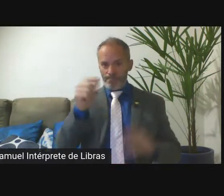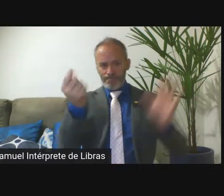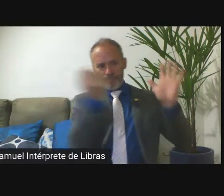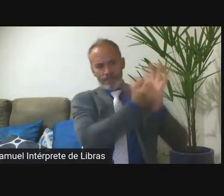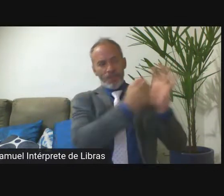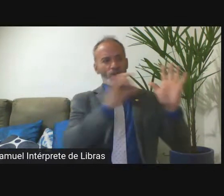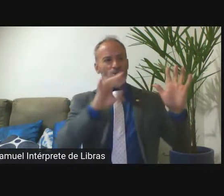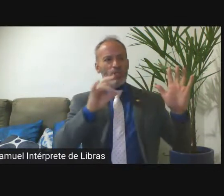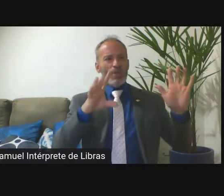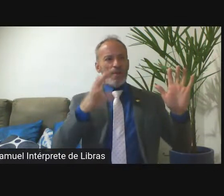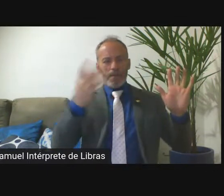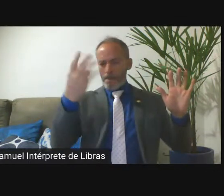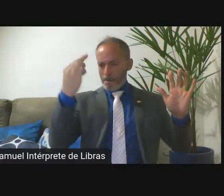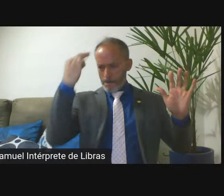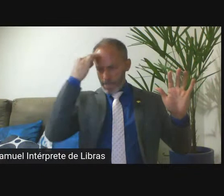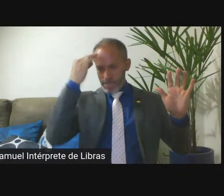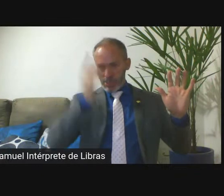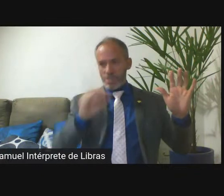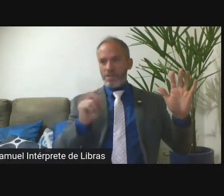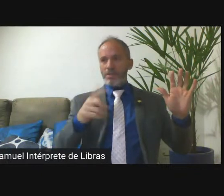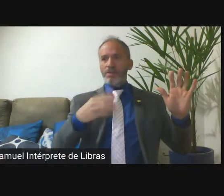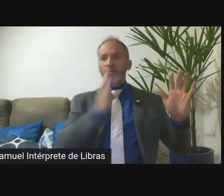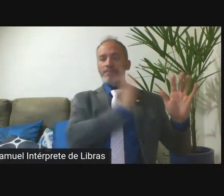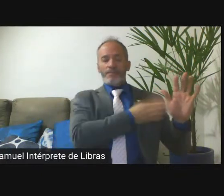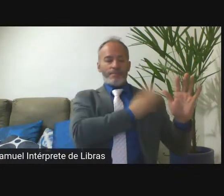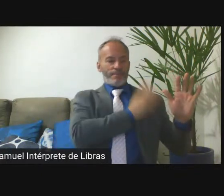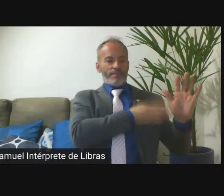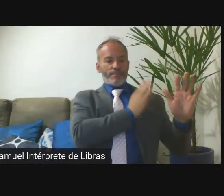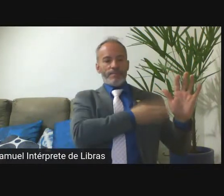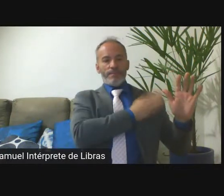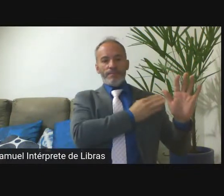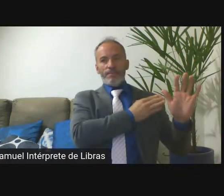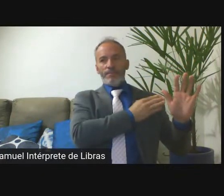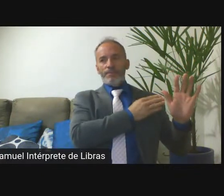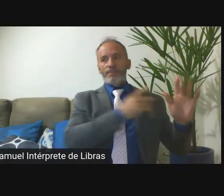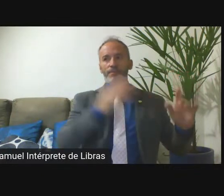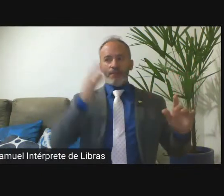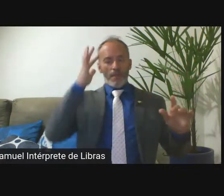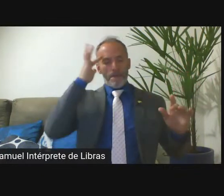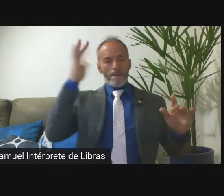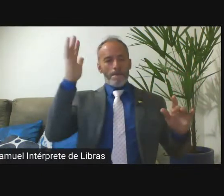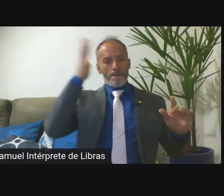apenas nossas mentes, mas nossos corações e as nossas memórias.